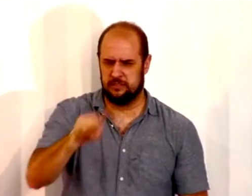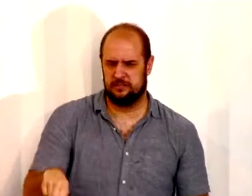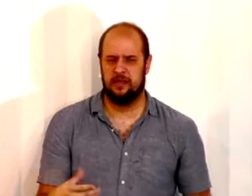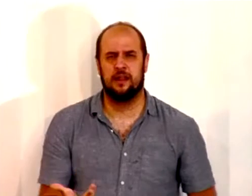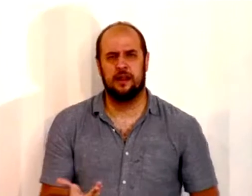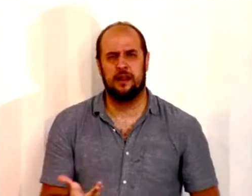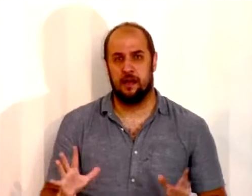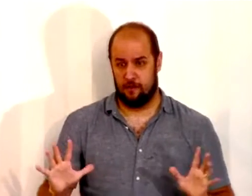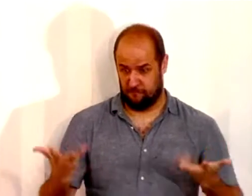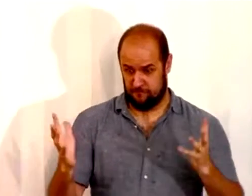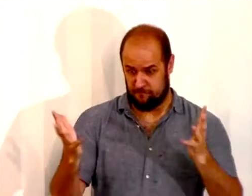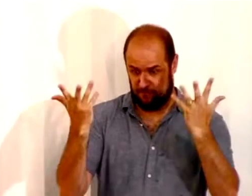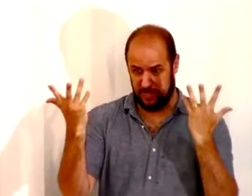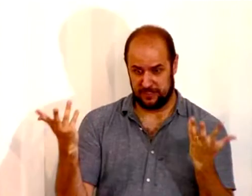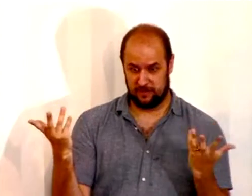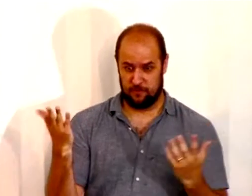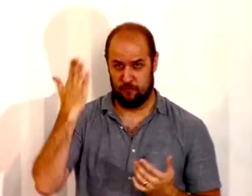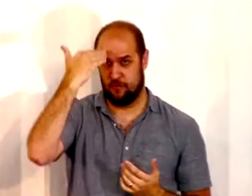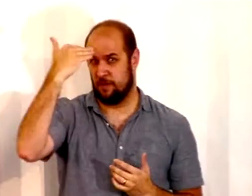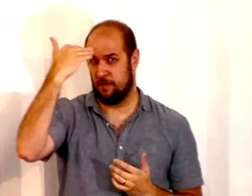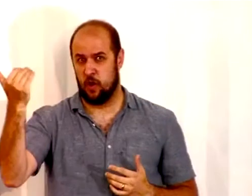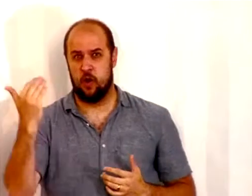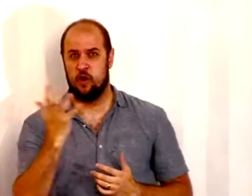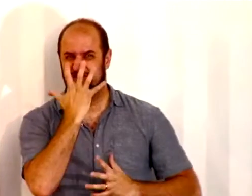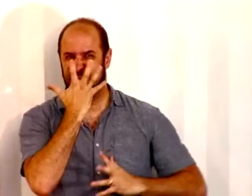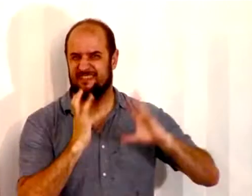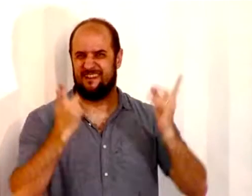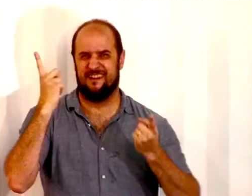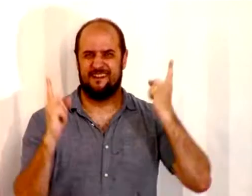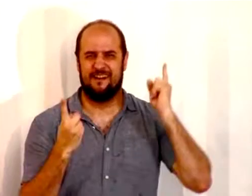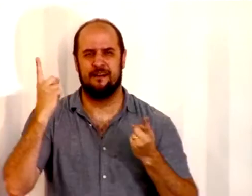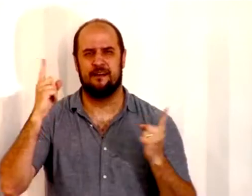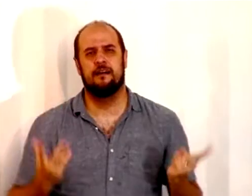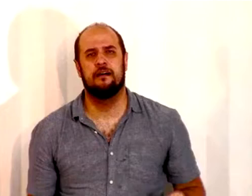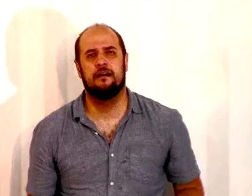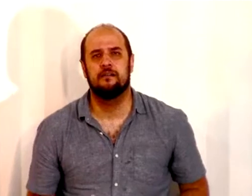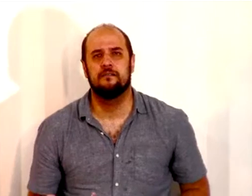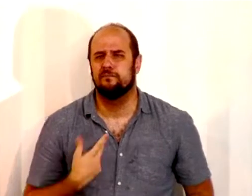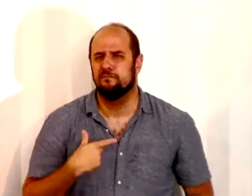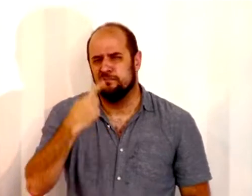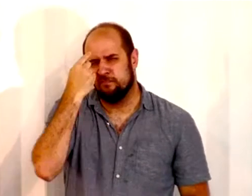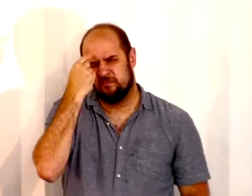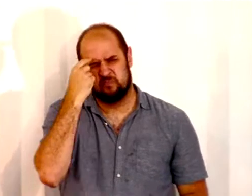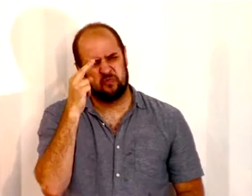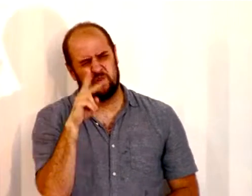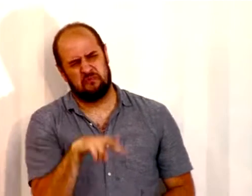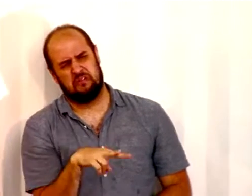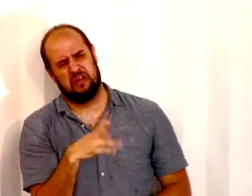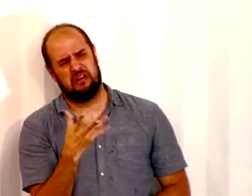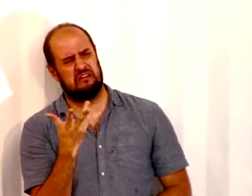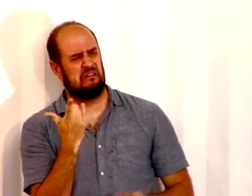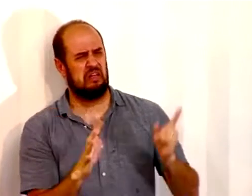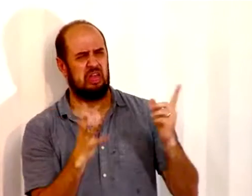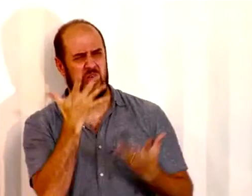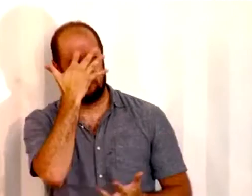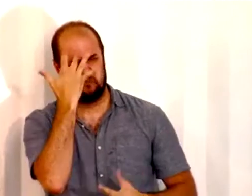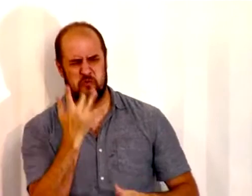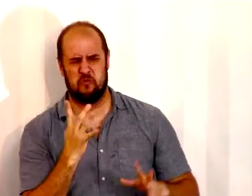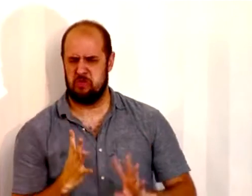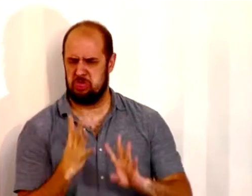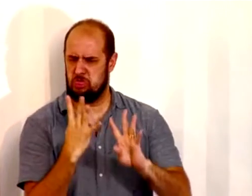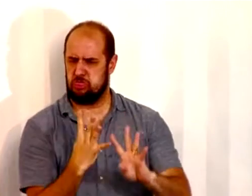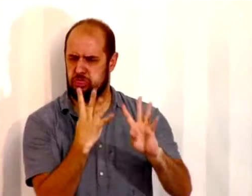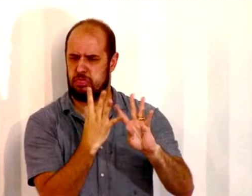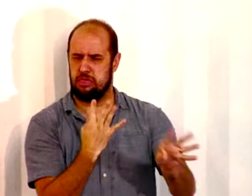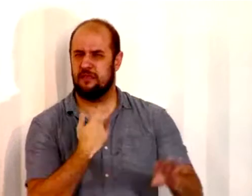a festa mais conhecida no Brasil e no mundo, que é o carnaval. E eu sempre, quando penso naquela folia, naquele povo eufórico na rua, eu lembro do